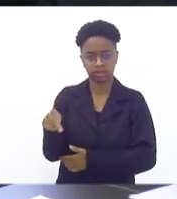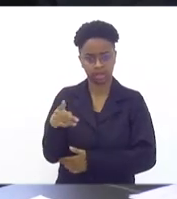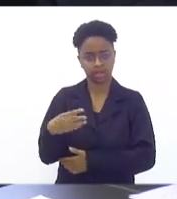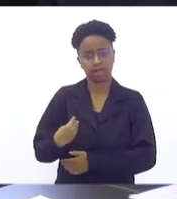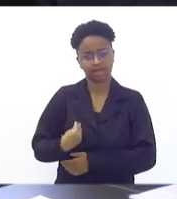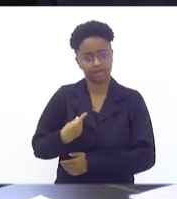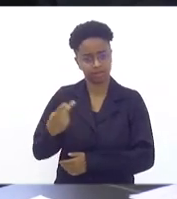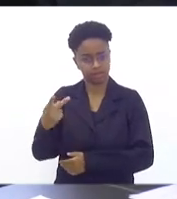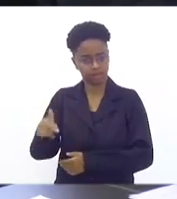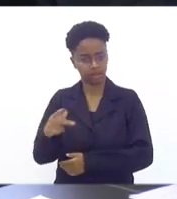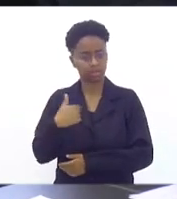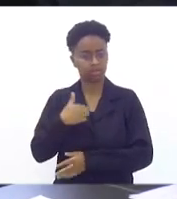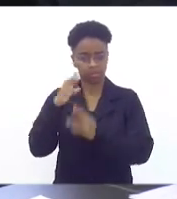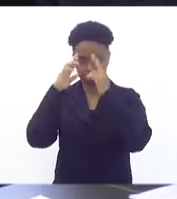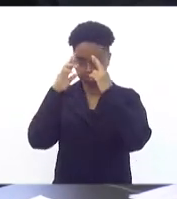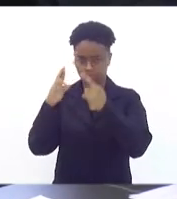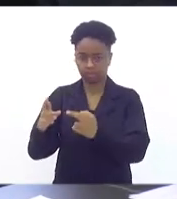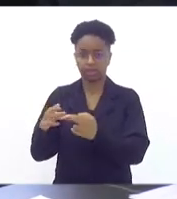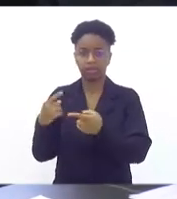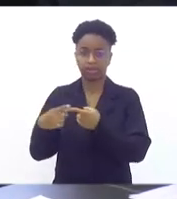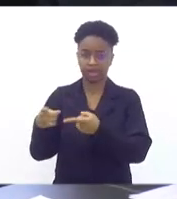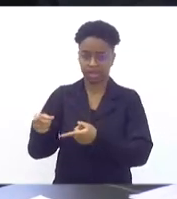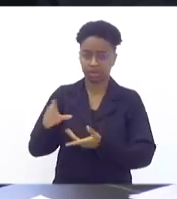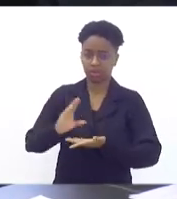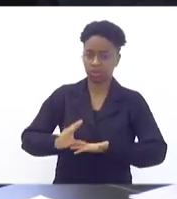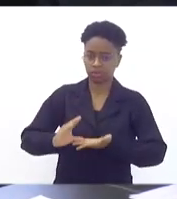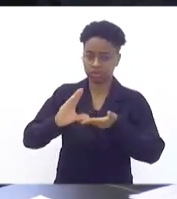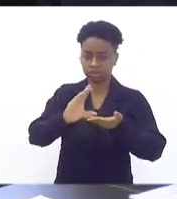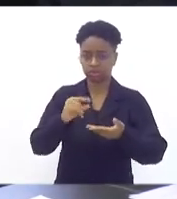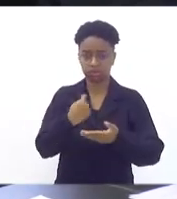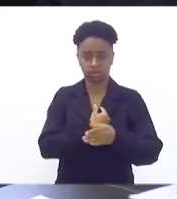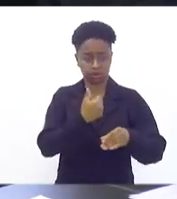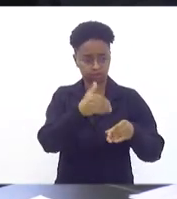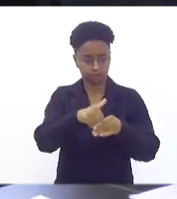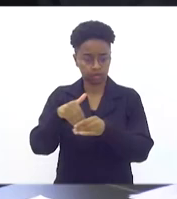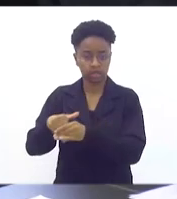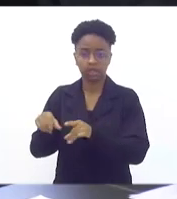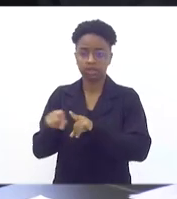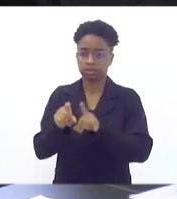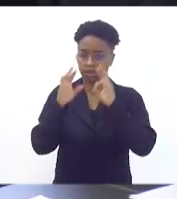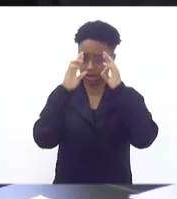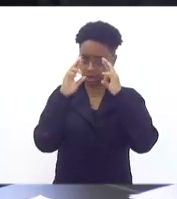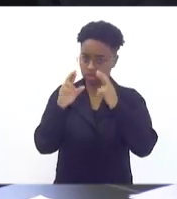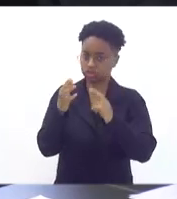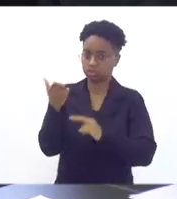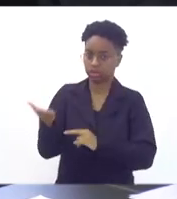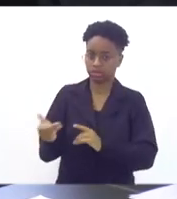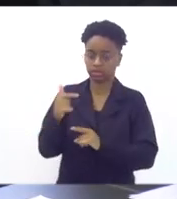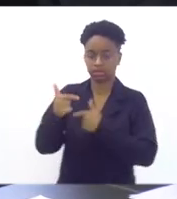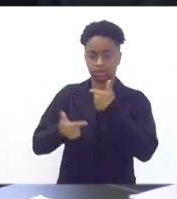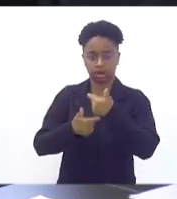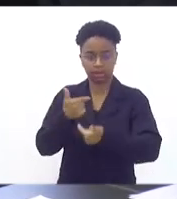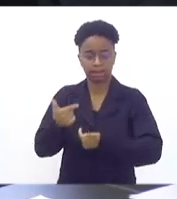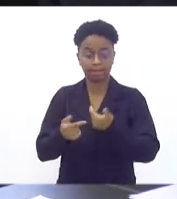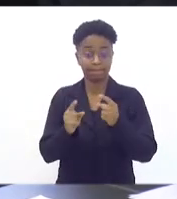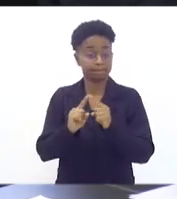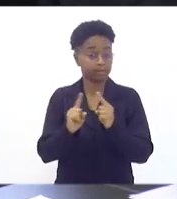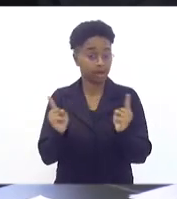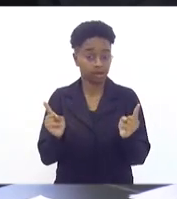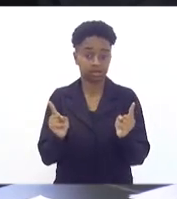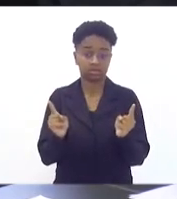a sua posição como Conselheiro eleito por essa casa o respeito dessa casa por seu trabalho mas